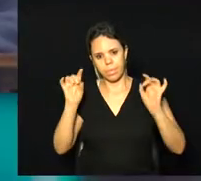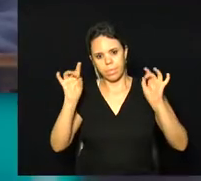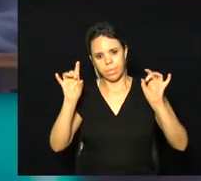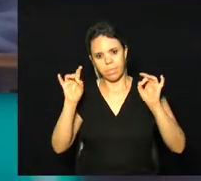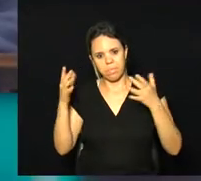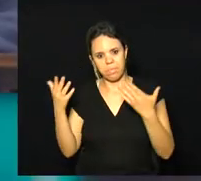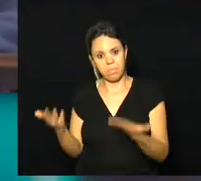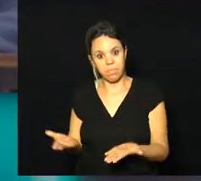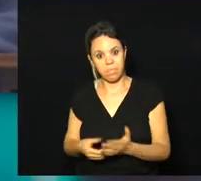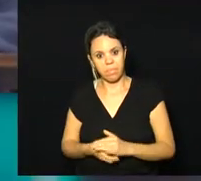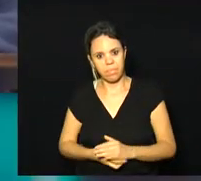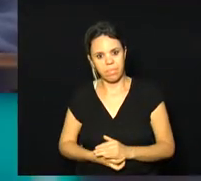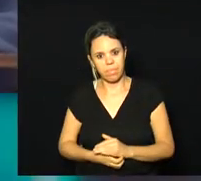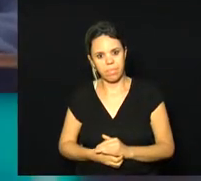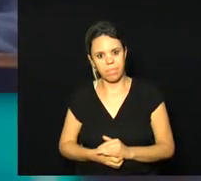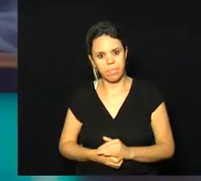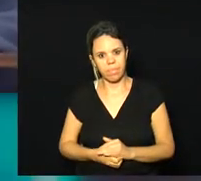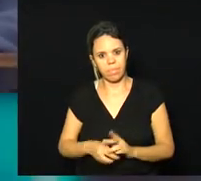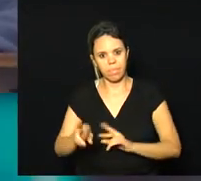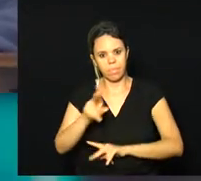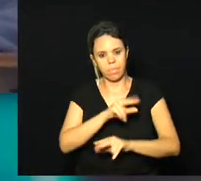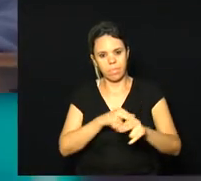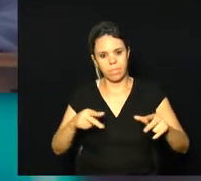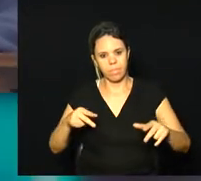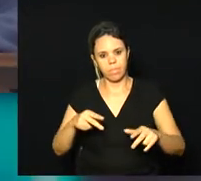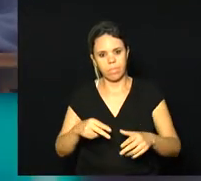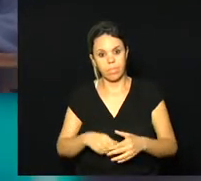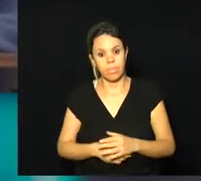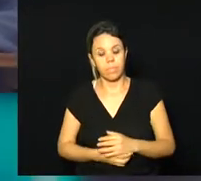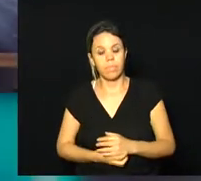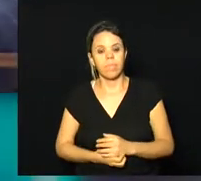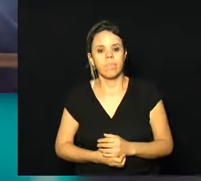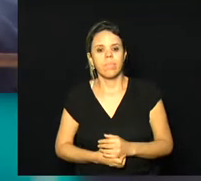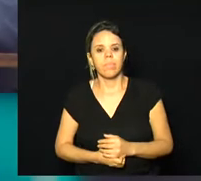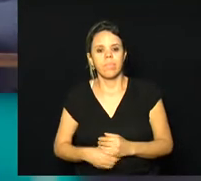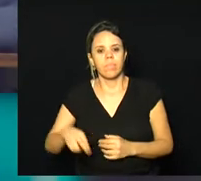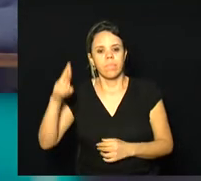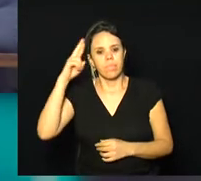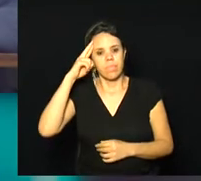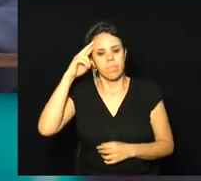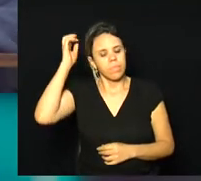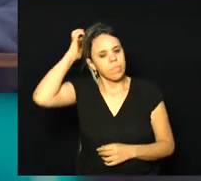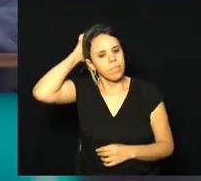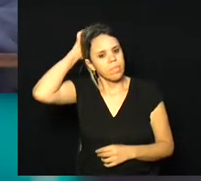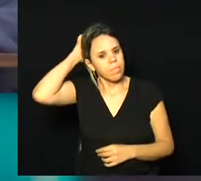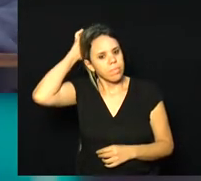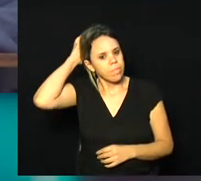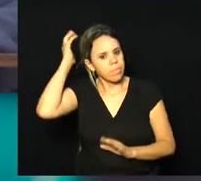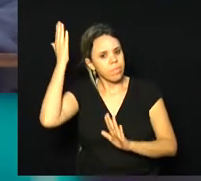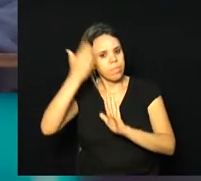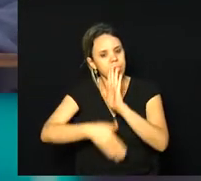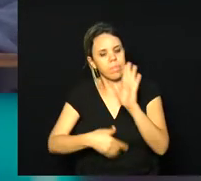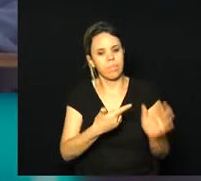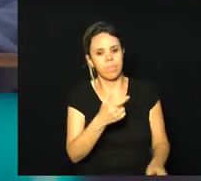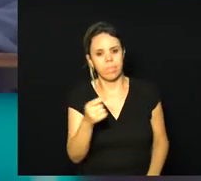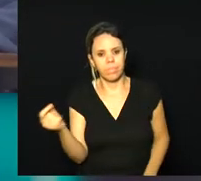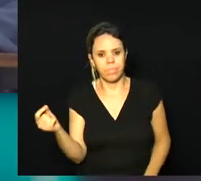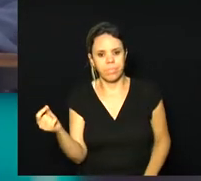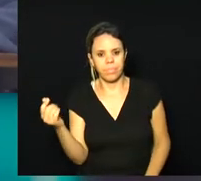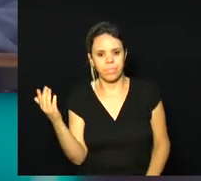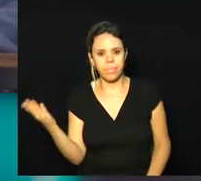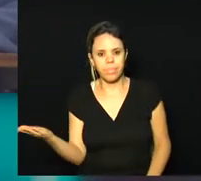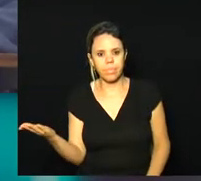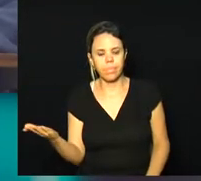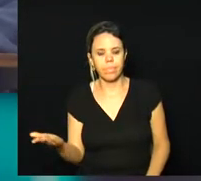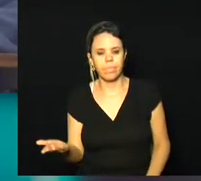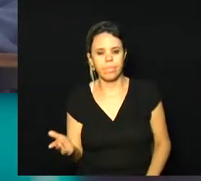excelência, bem como diversas indicações como chefe Revelação 2020 pela